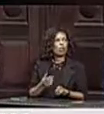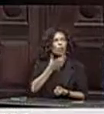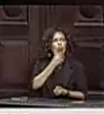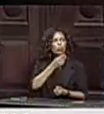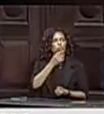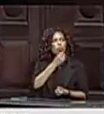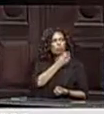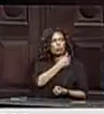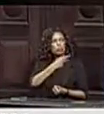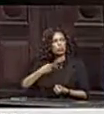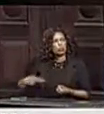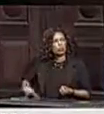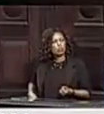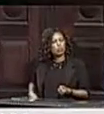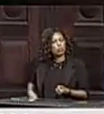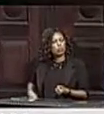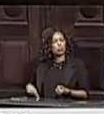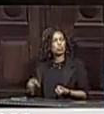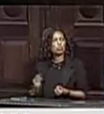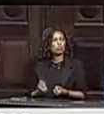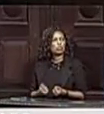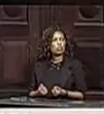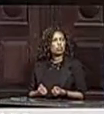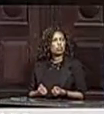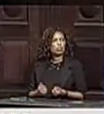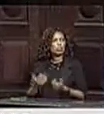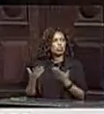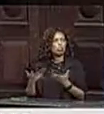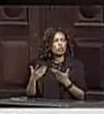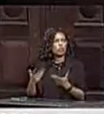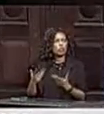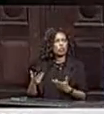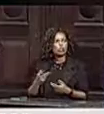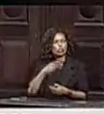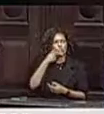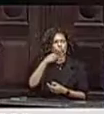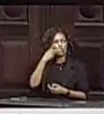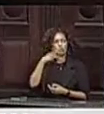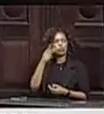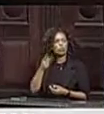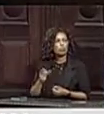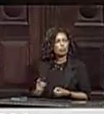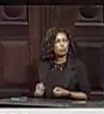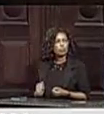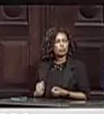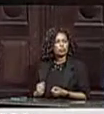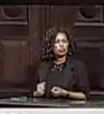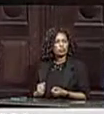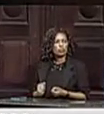presidente, o governador encaminha a mensagem do piso regional de salário.